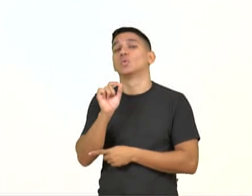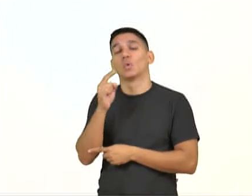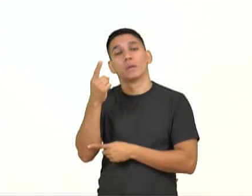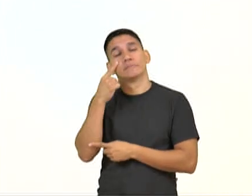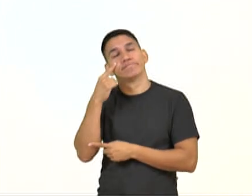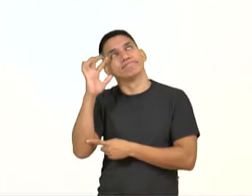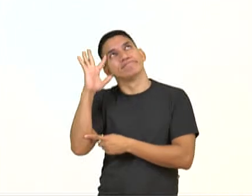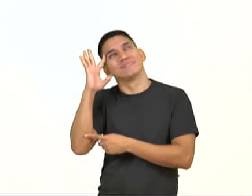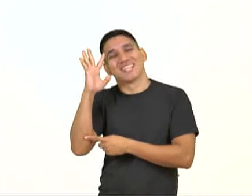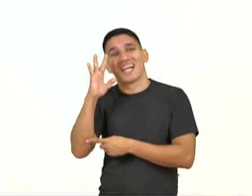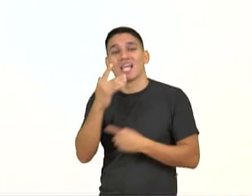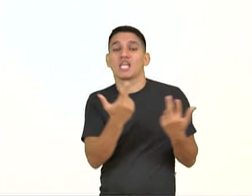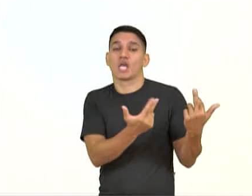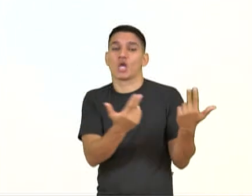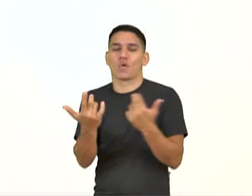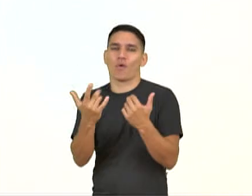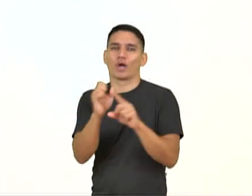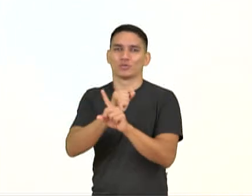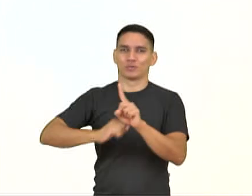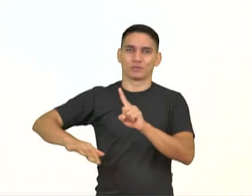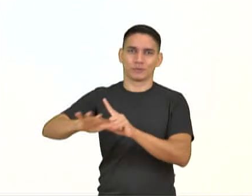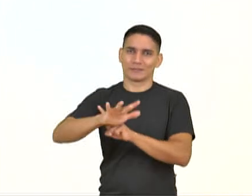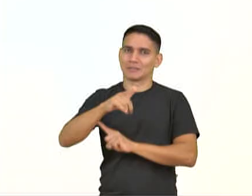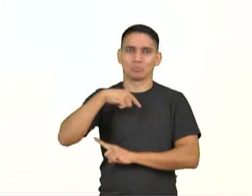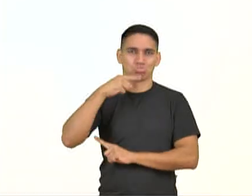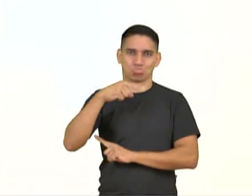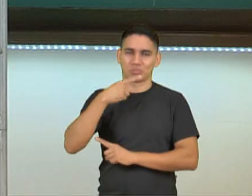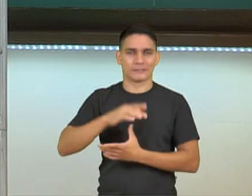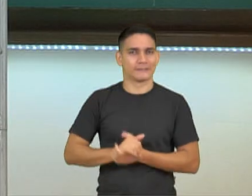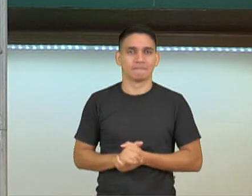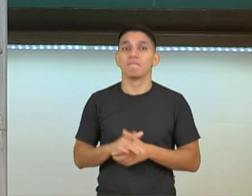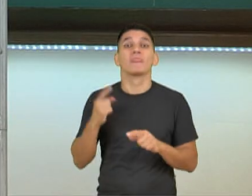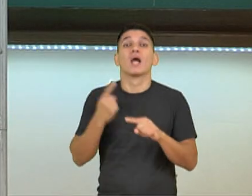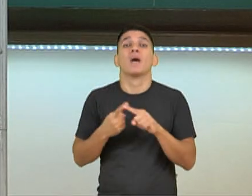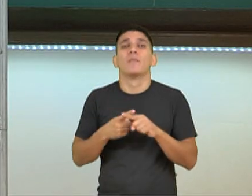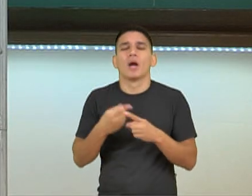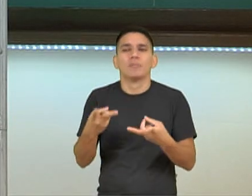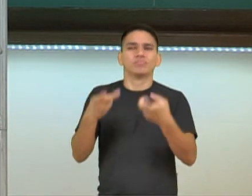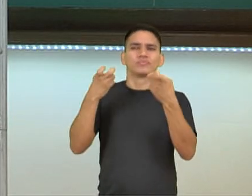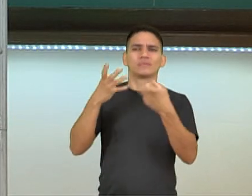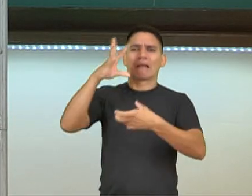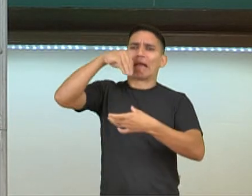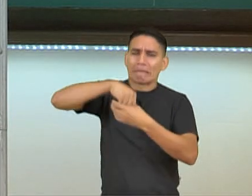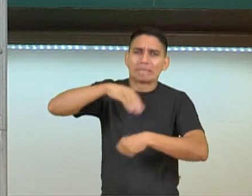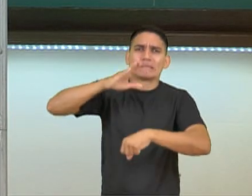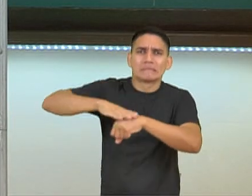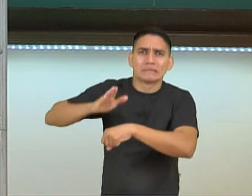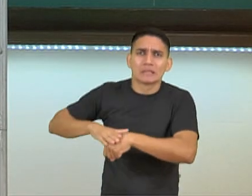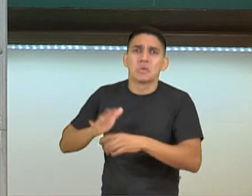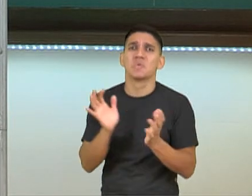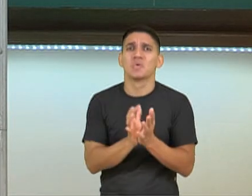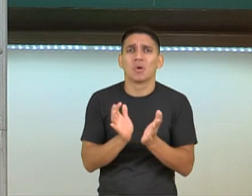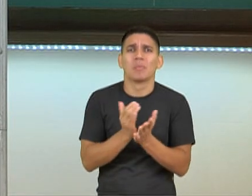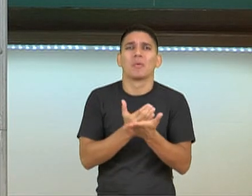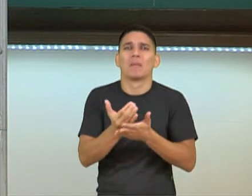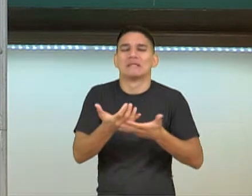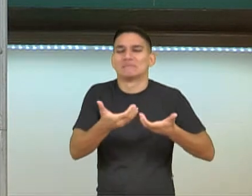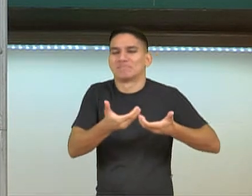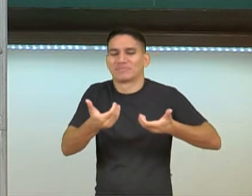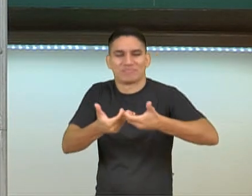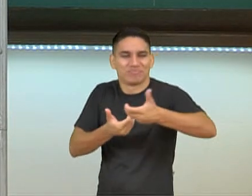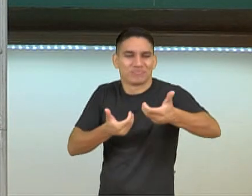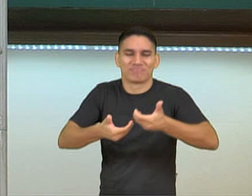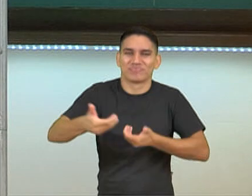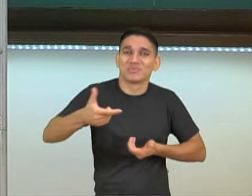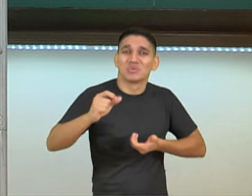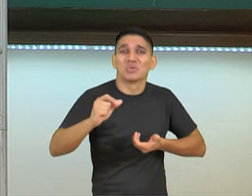desejada igualdade social. Por quê? Porque a gente vai ver que internamente esses grupos vão acabar sendo divididos e que vão começar